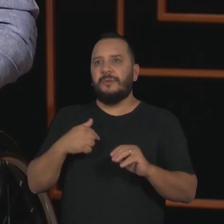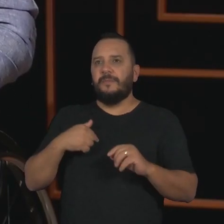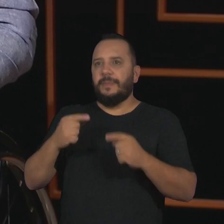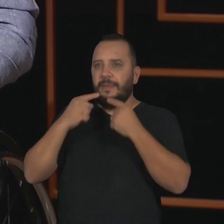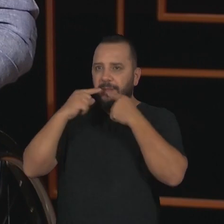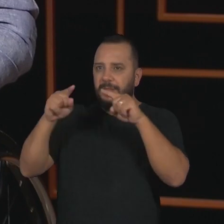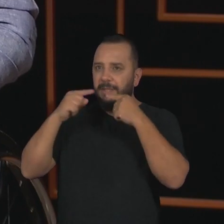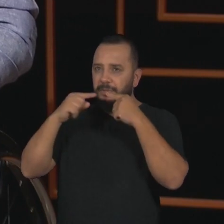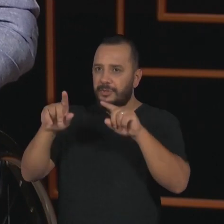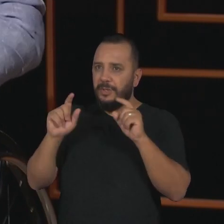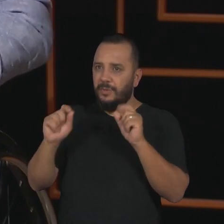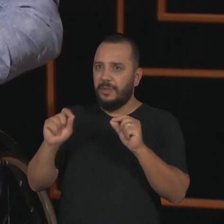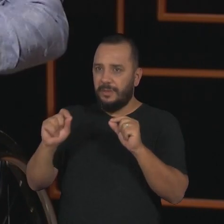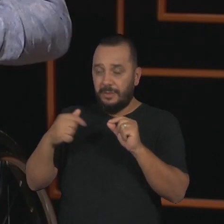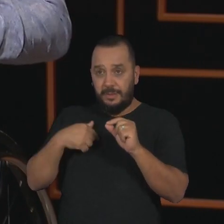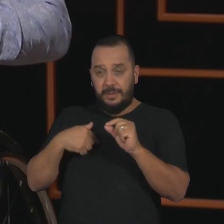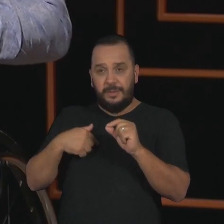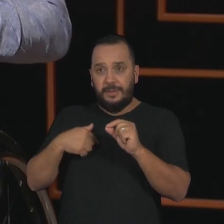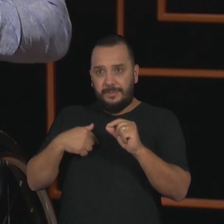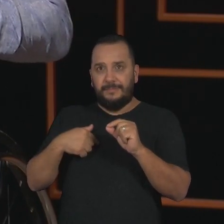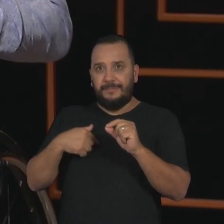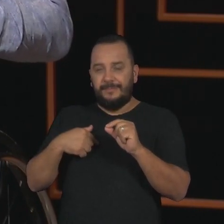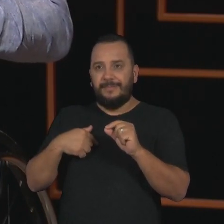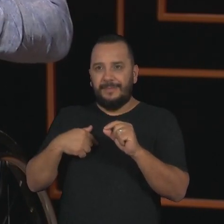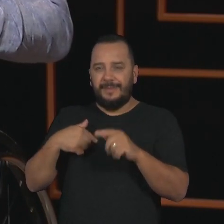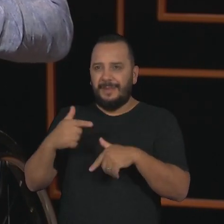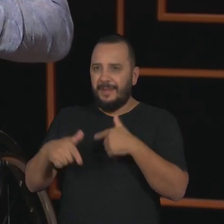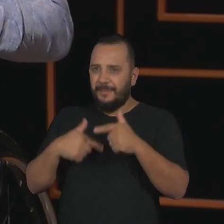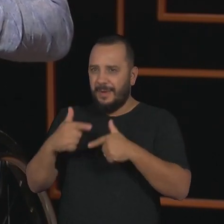vinha desenvolvendo até